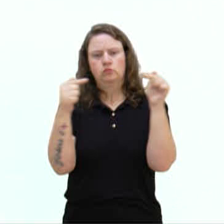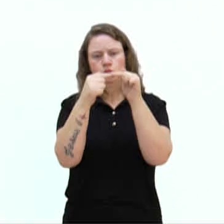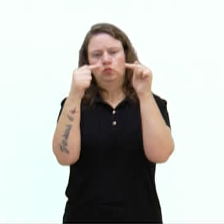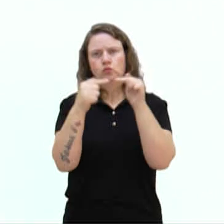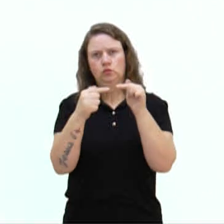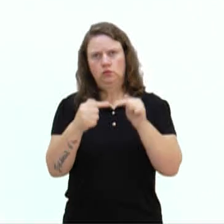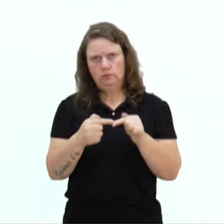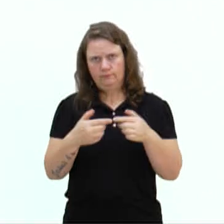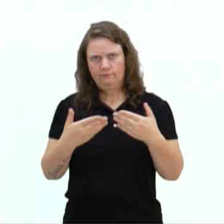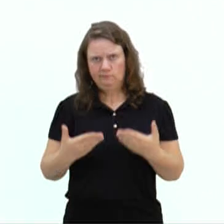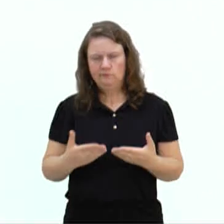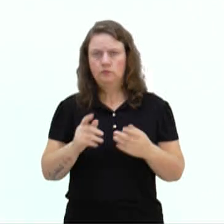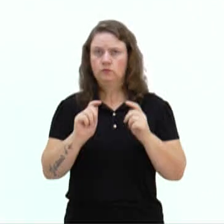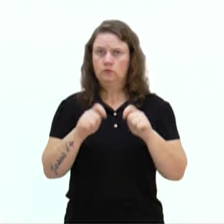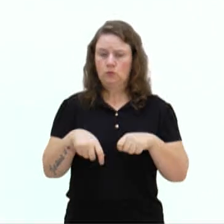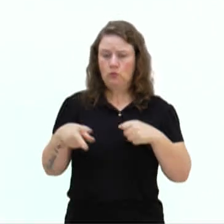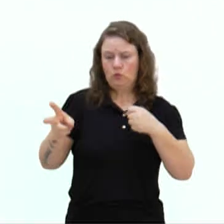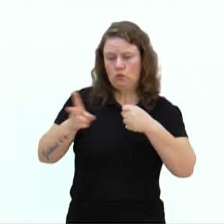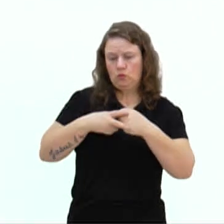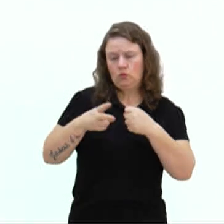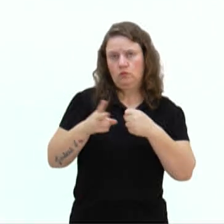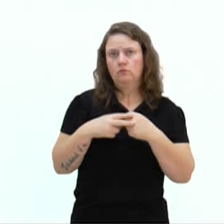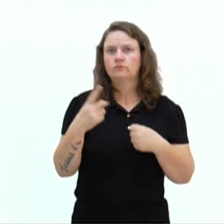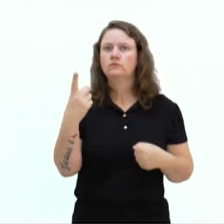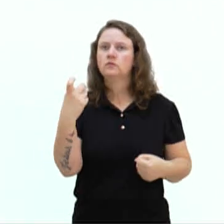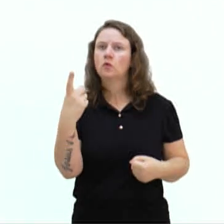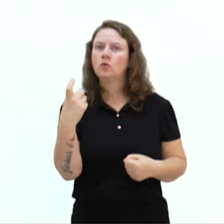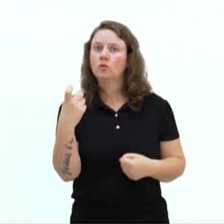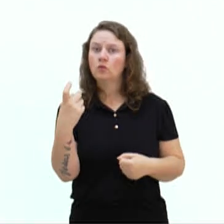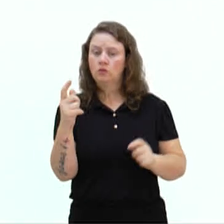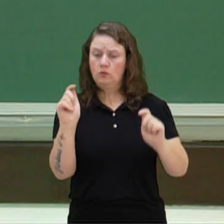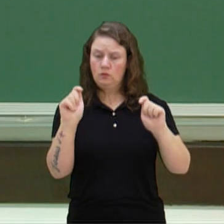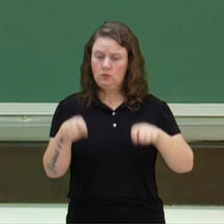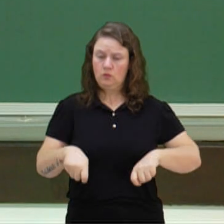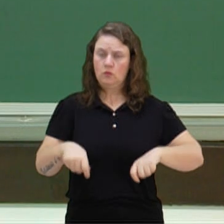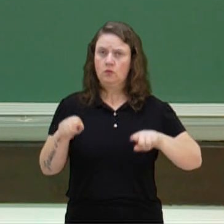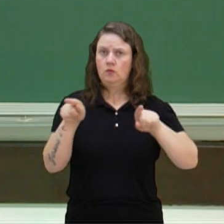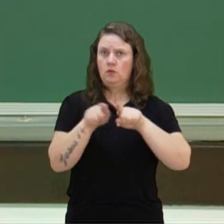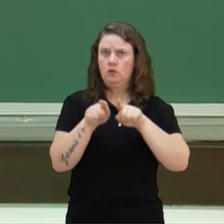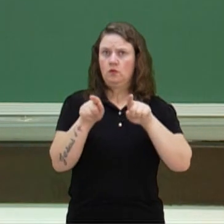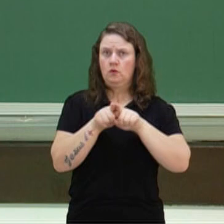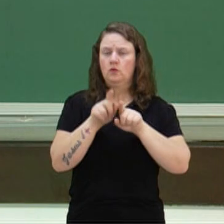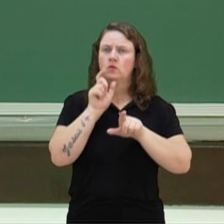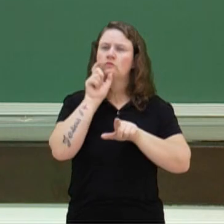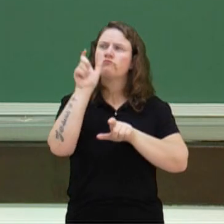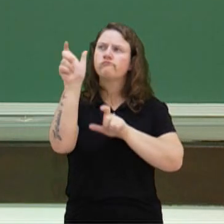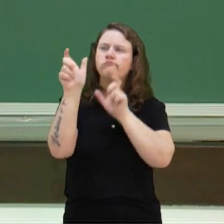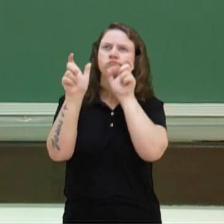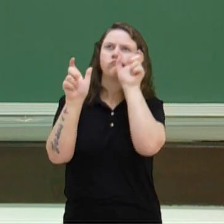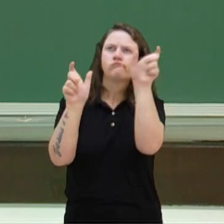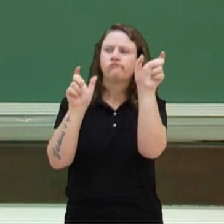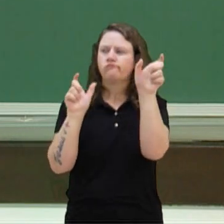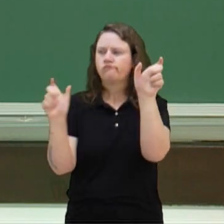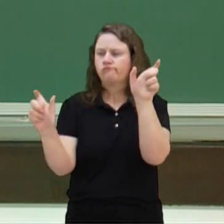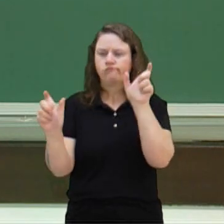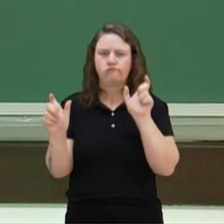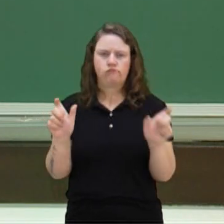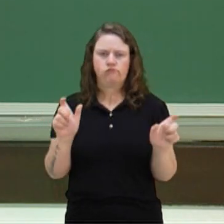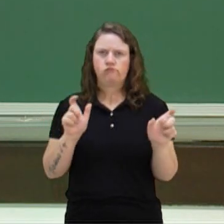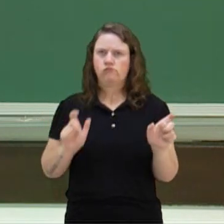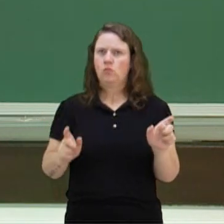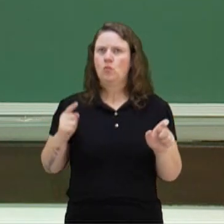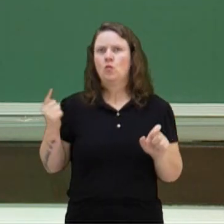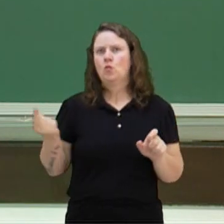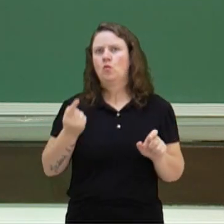posso fazer com verbo só, lá, requer, ou eu posso fazer como eu fiz ali, com palavras. Qual é, por